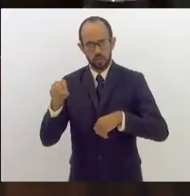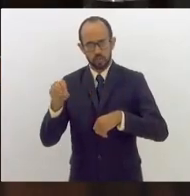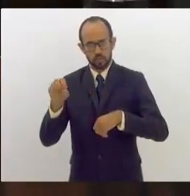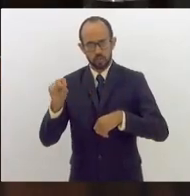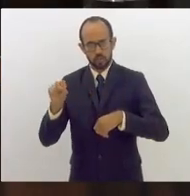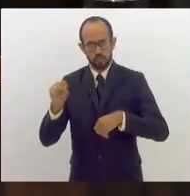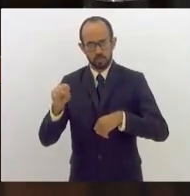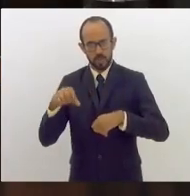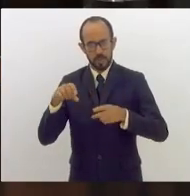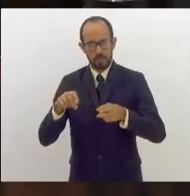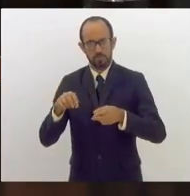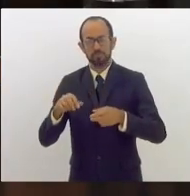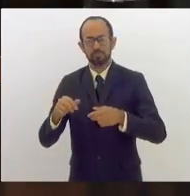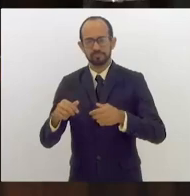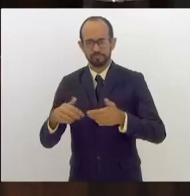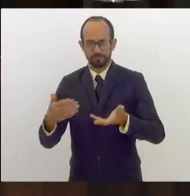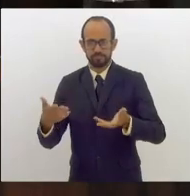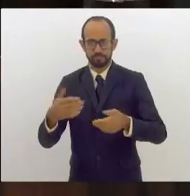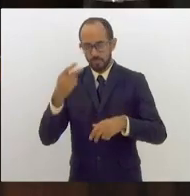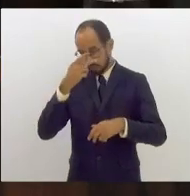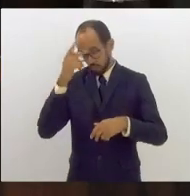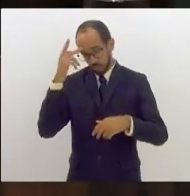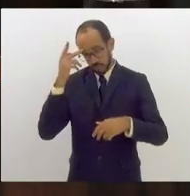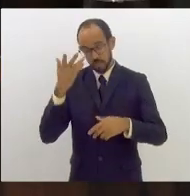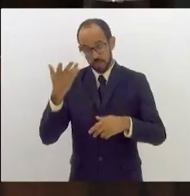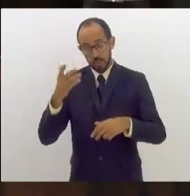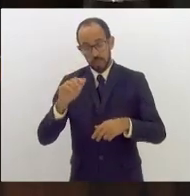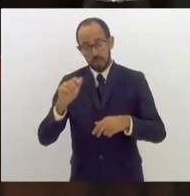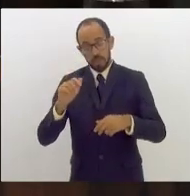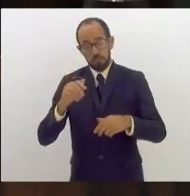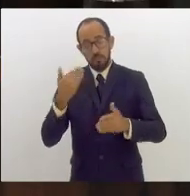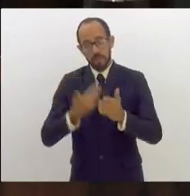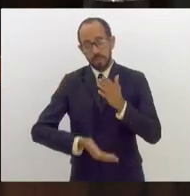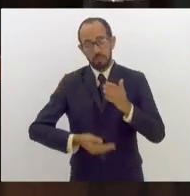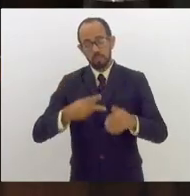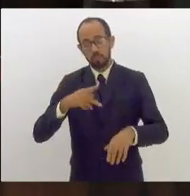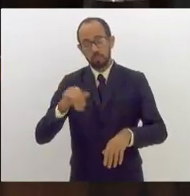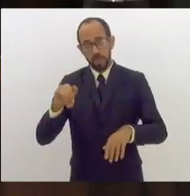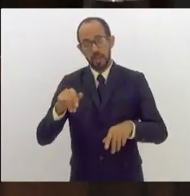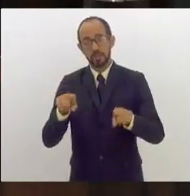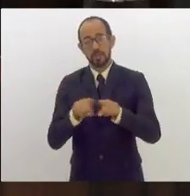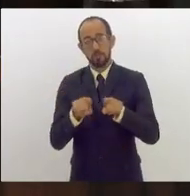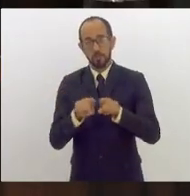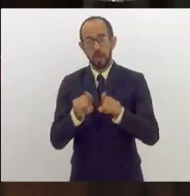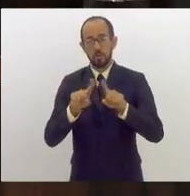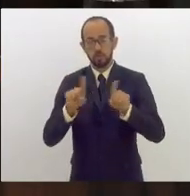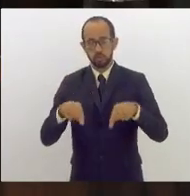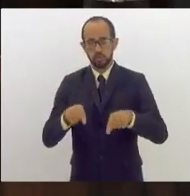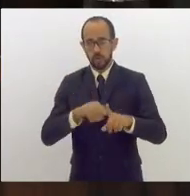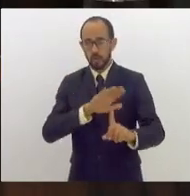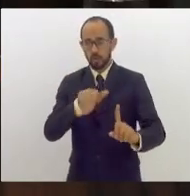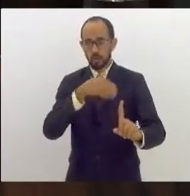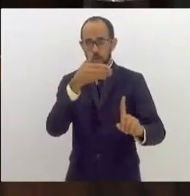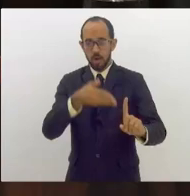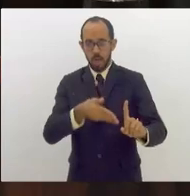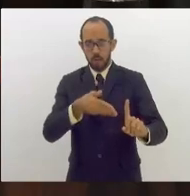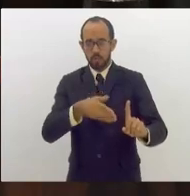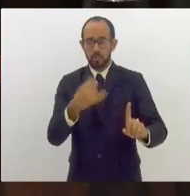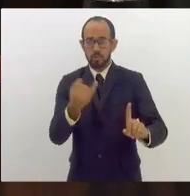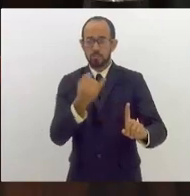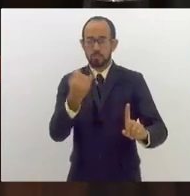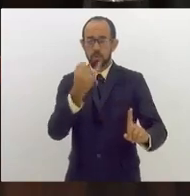perdemos um pai perdemos um cidadão honrado e perdemos Sem dúvida nenhuma o importante oficial